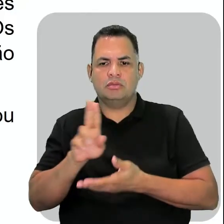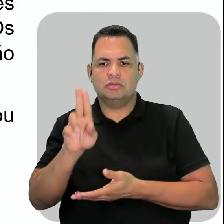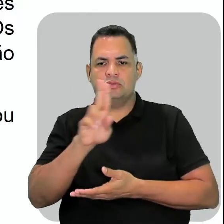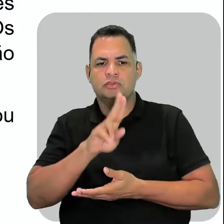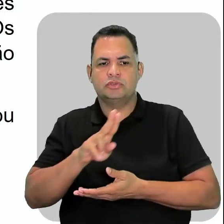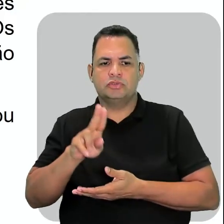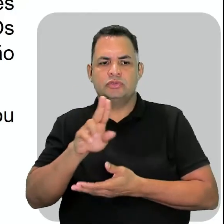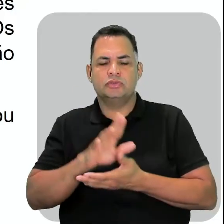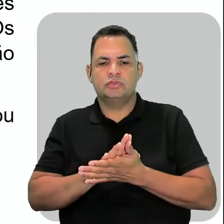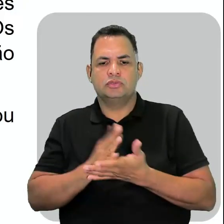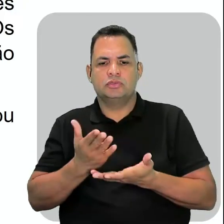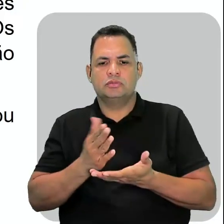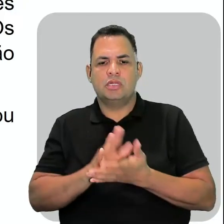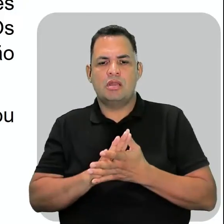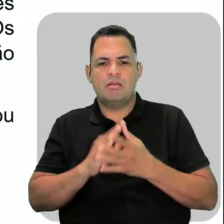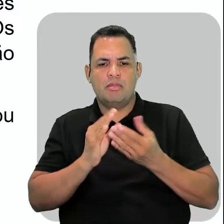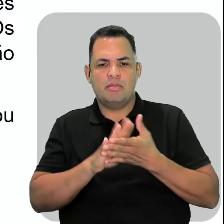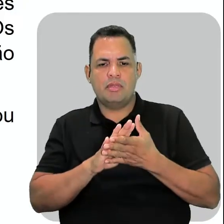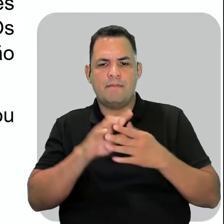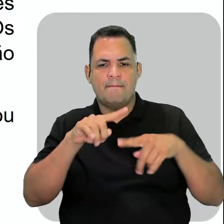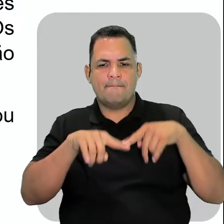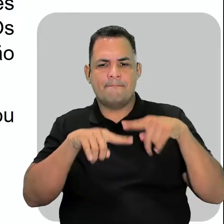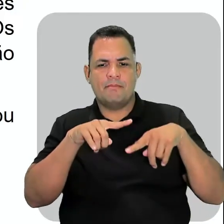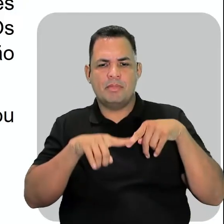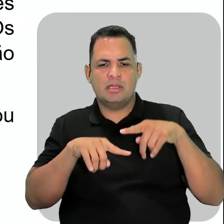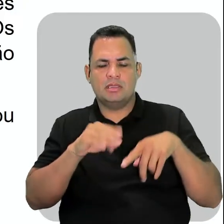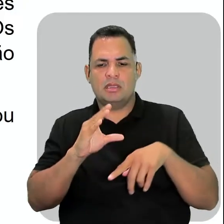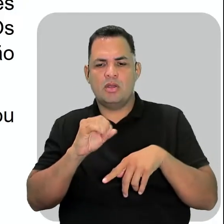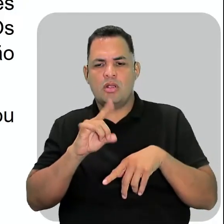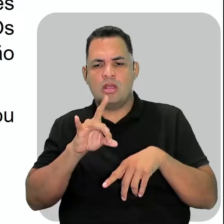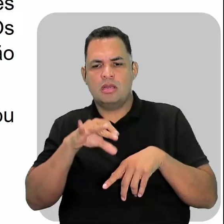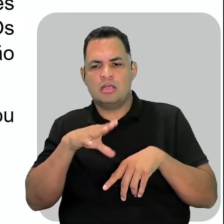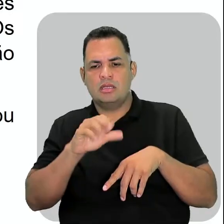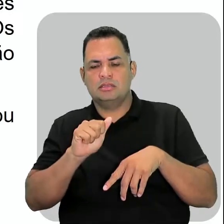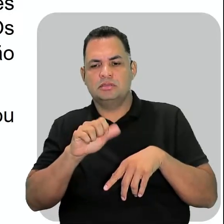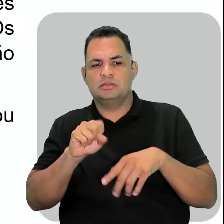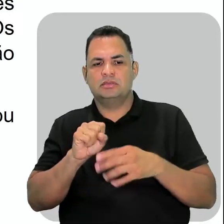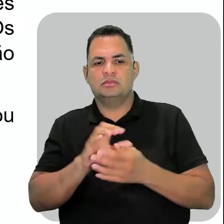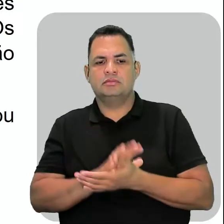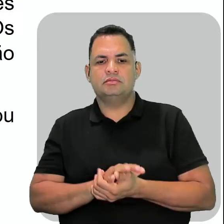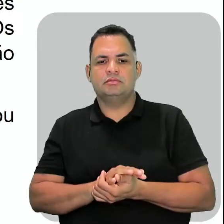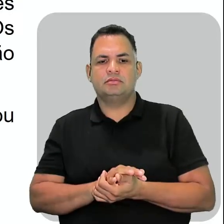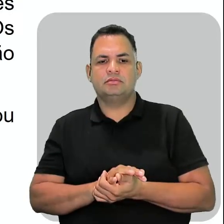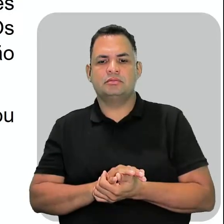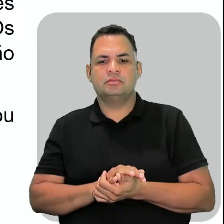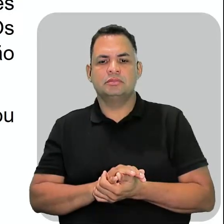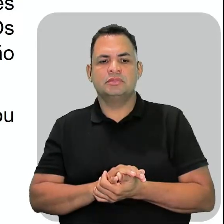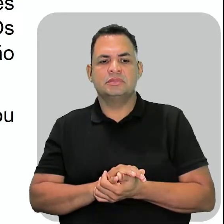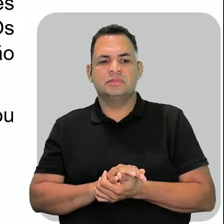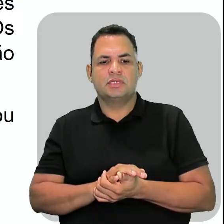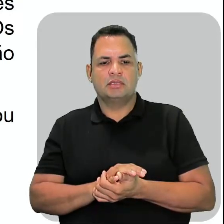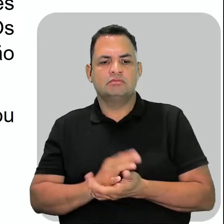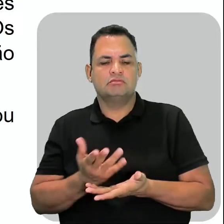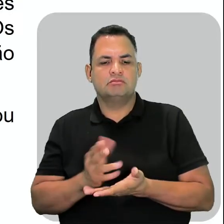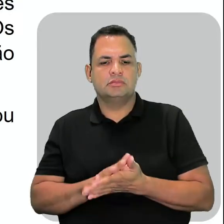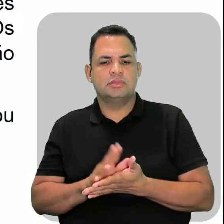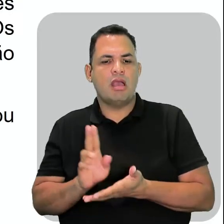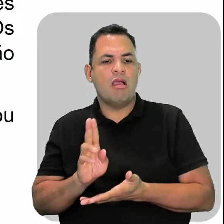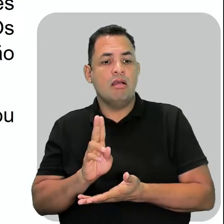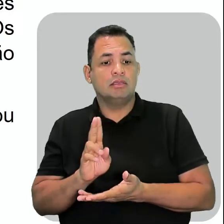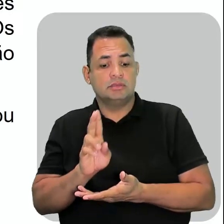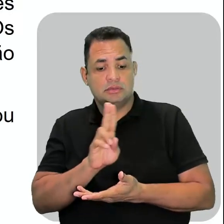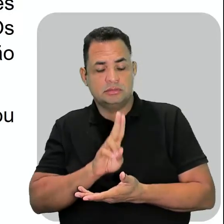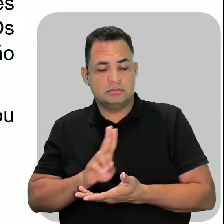usados como solventes intermediários em síntese orgânicas. Os nitrocompostos